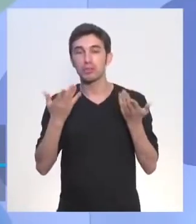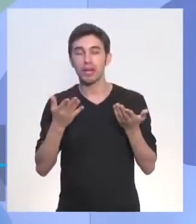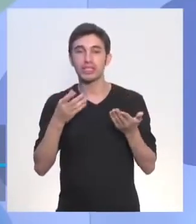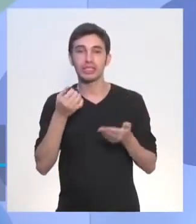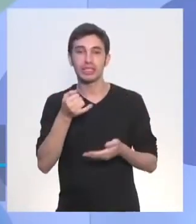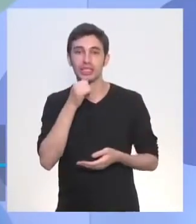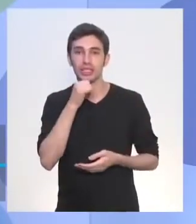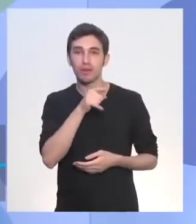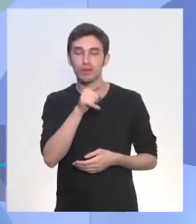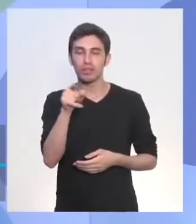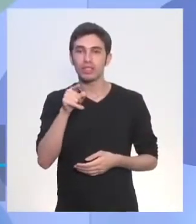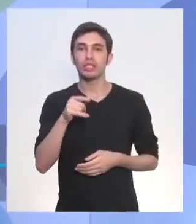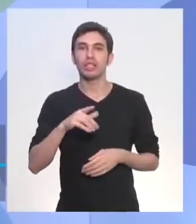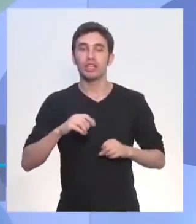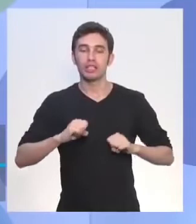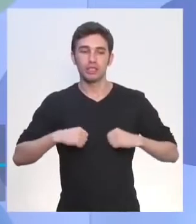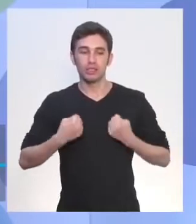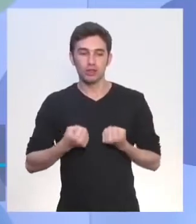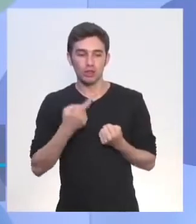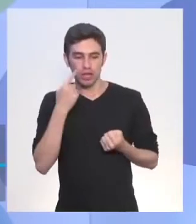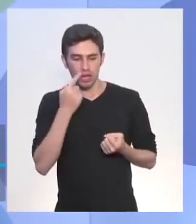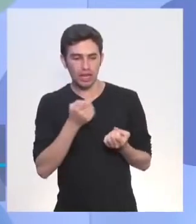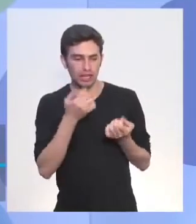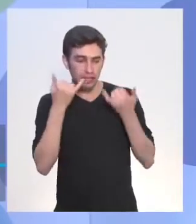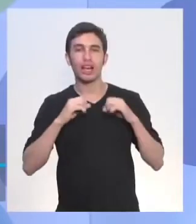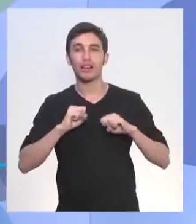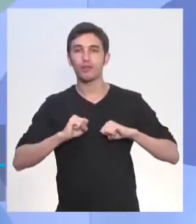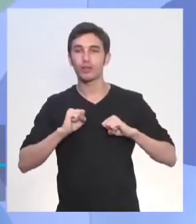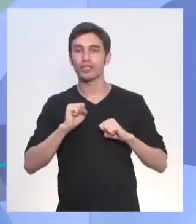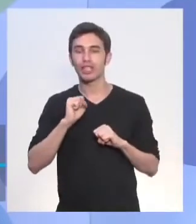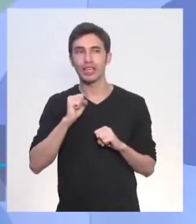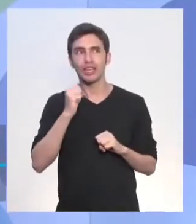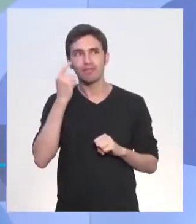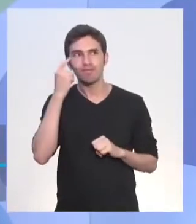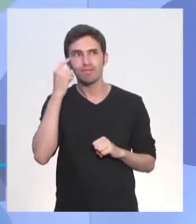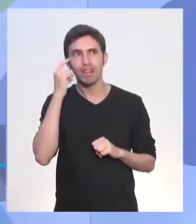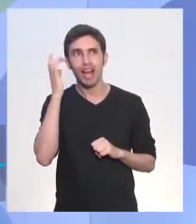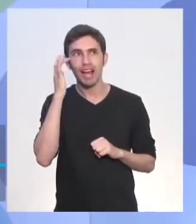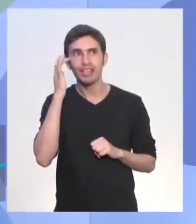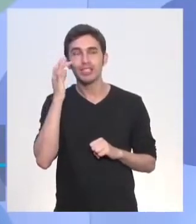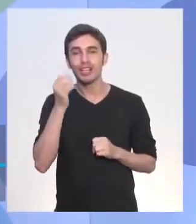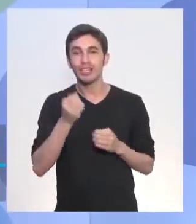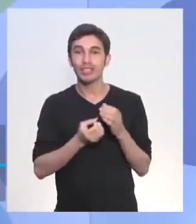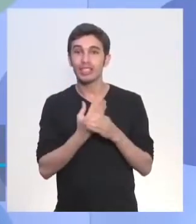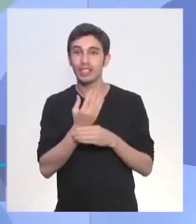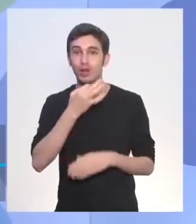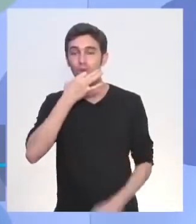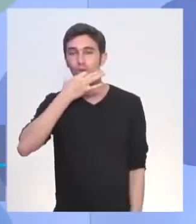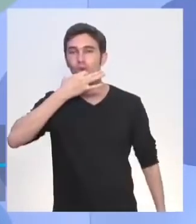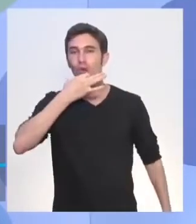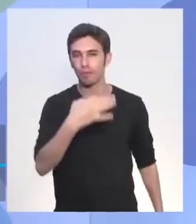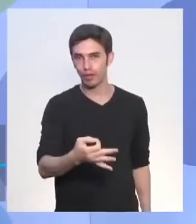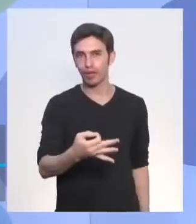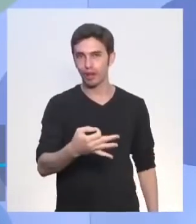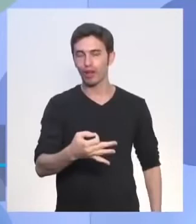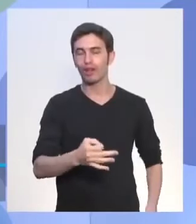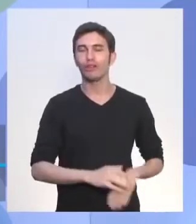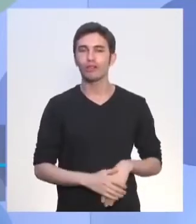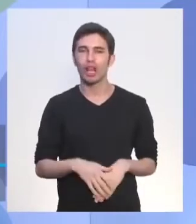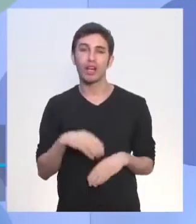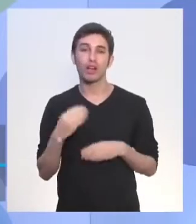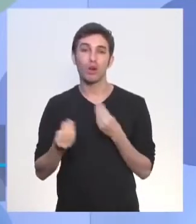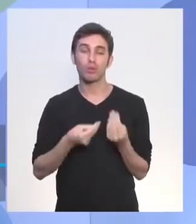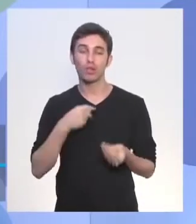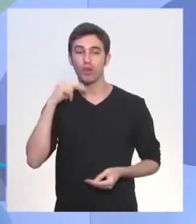máxima aí, a partir dessas informações, você está dando que é o ponto de vista. Então, como eu vejo essa